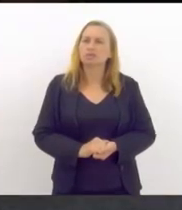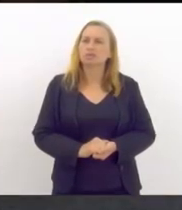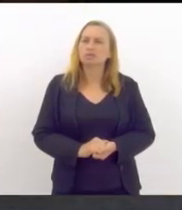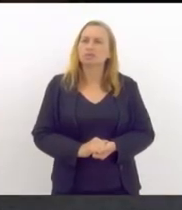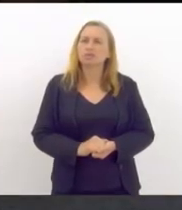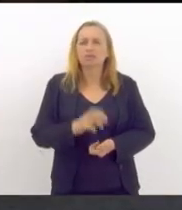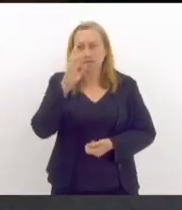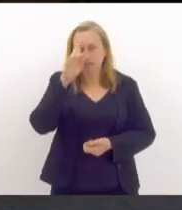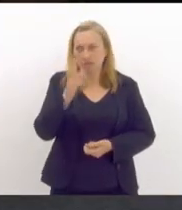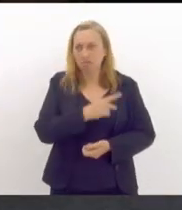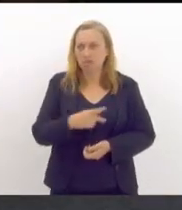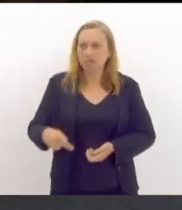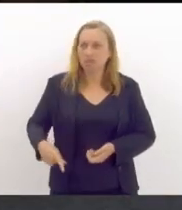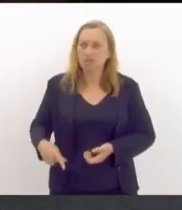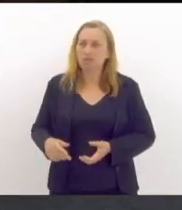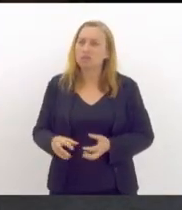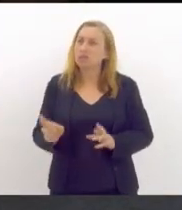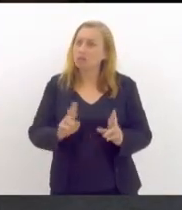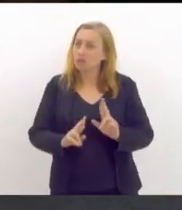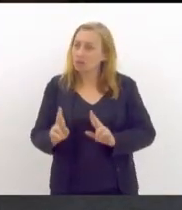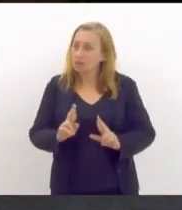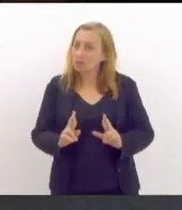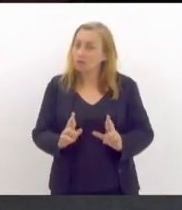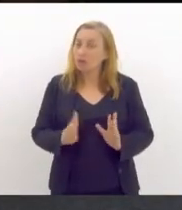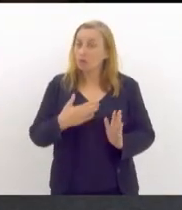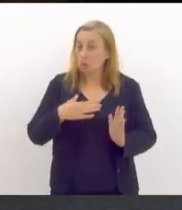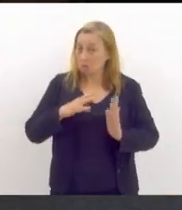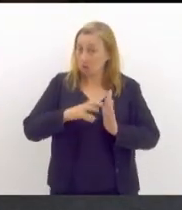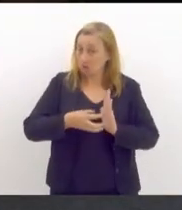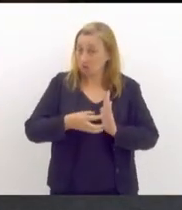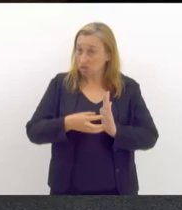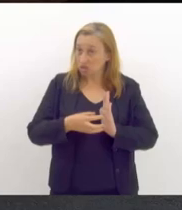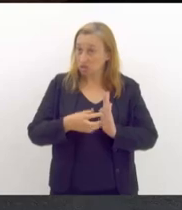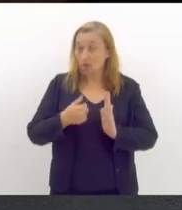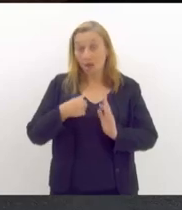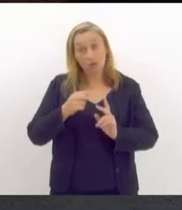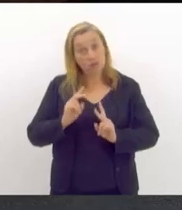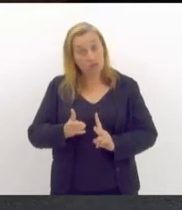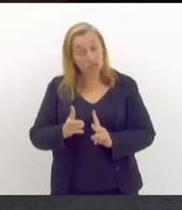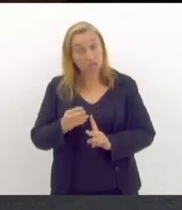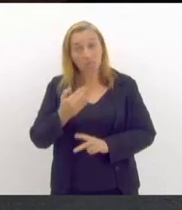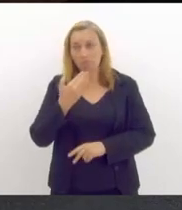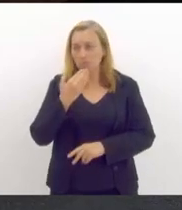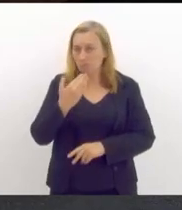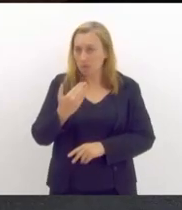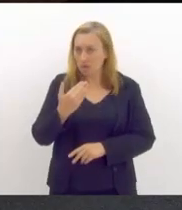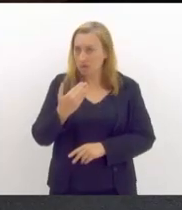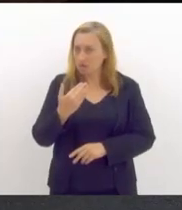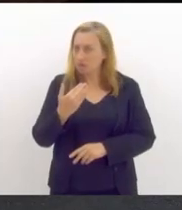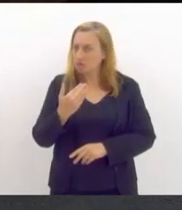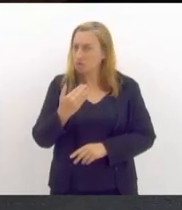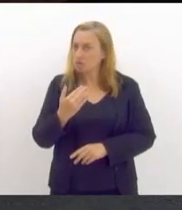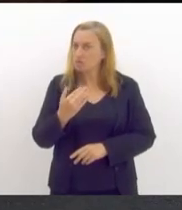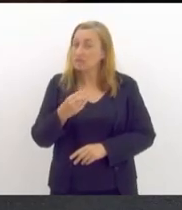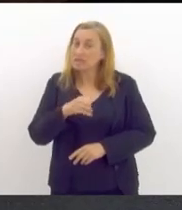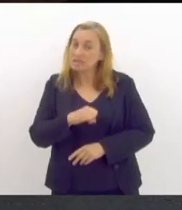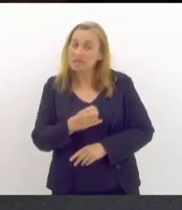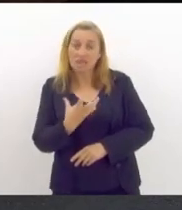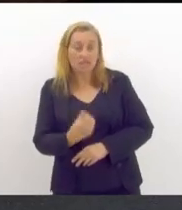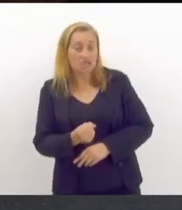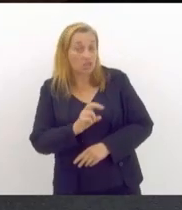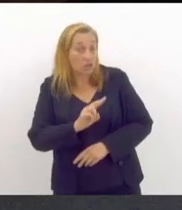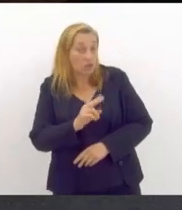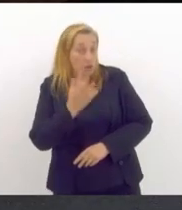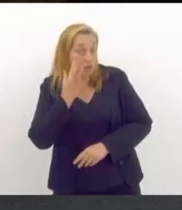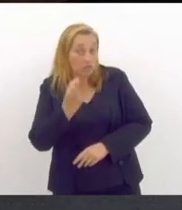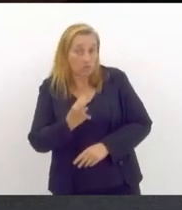chora presidente em relação a minha bancada eu sempre sugiro o voto Essa não é a questão